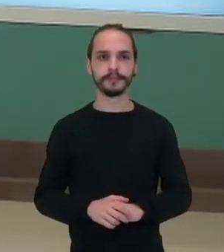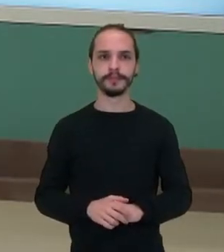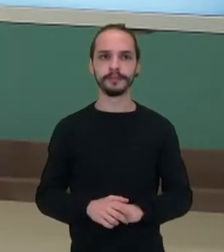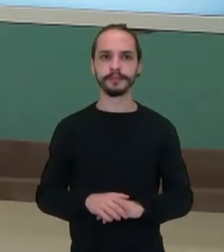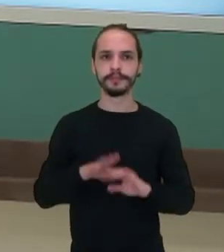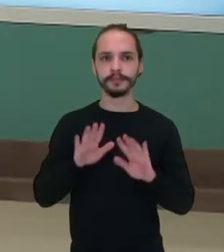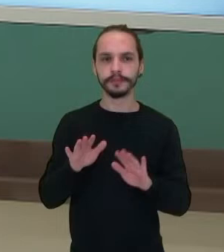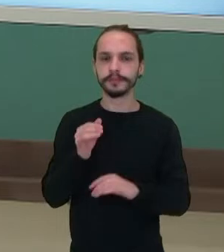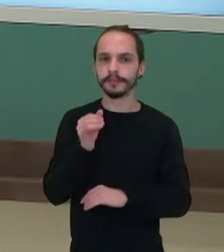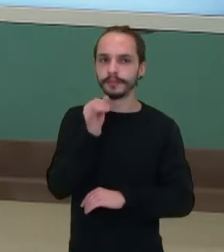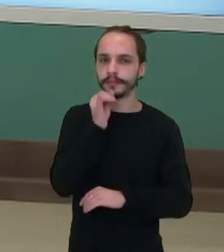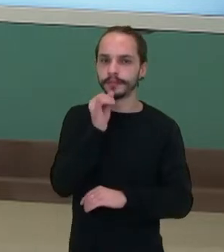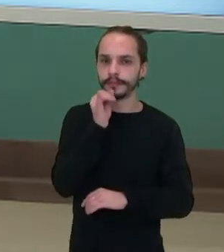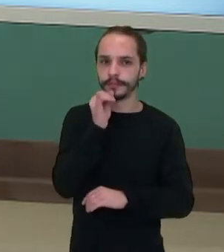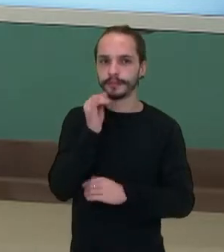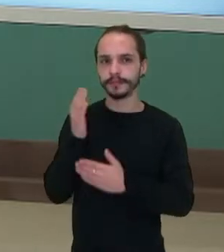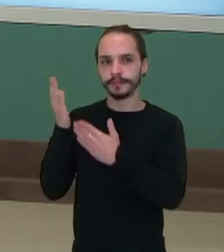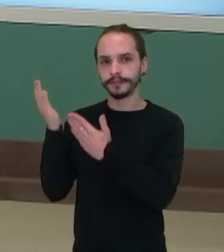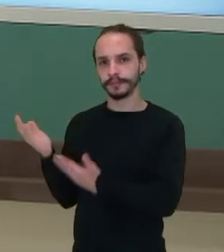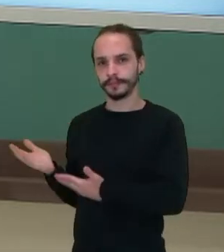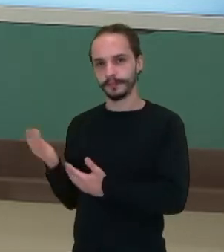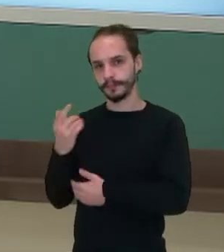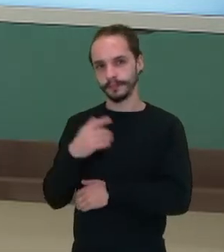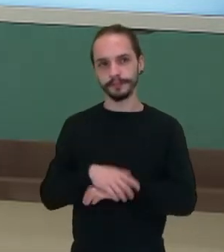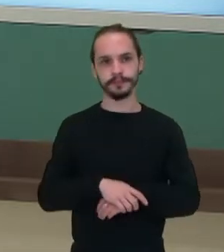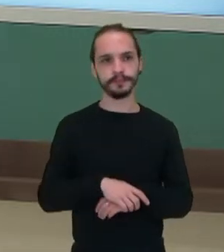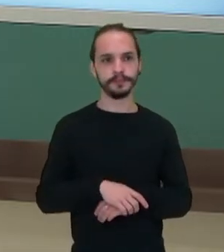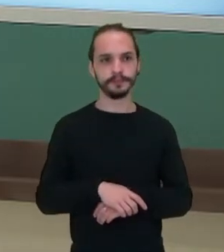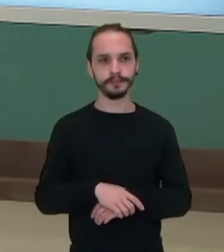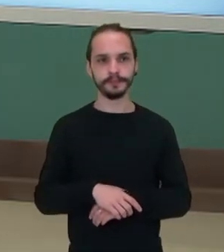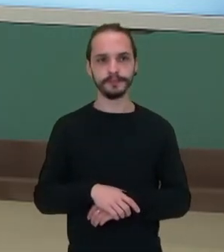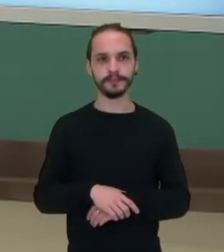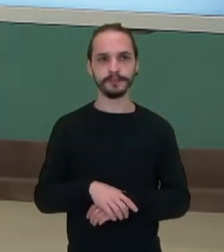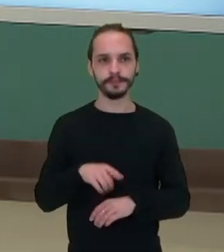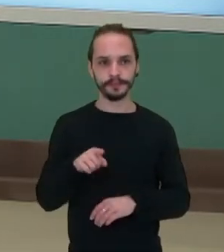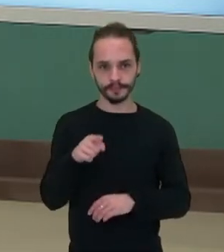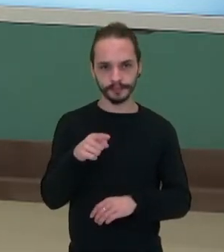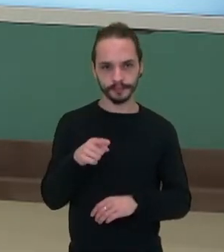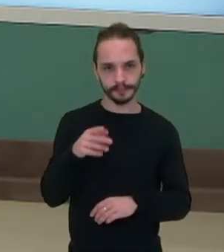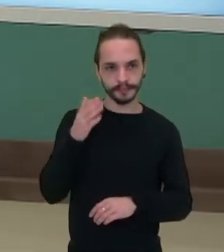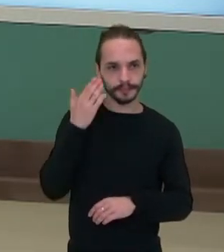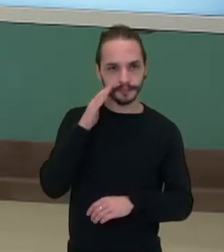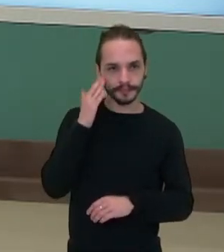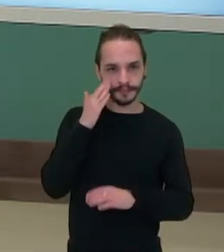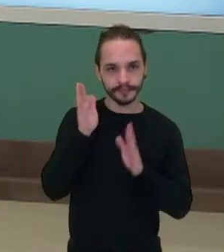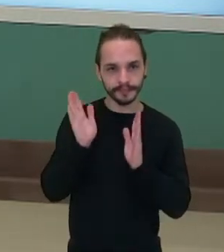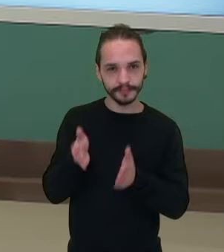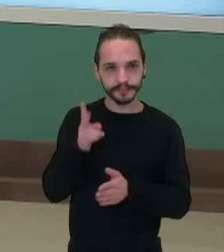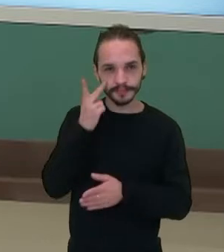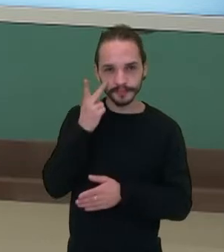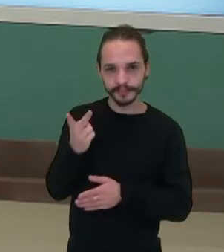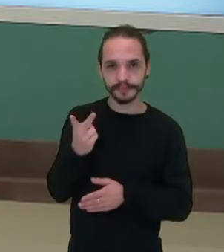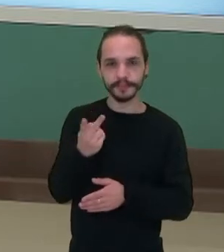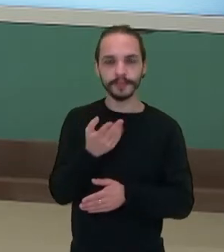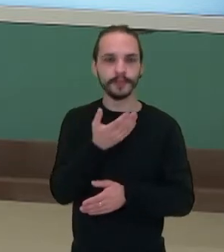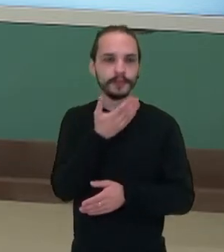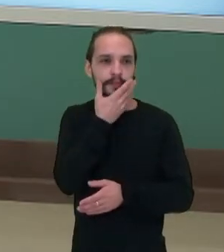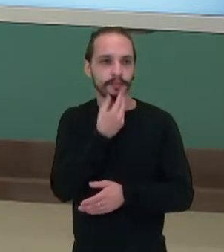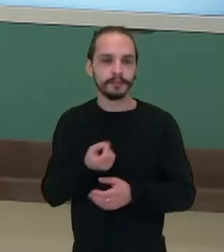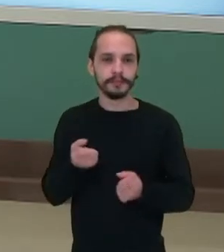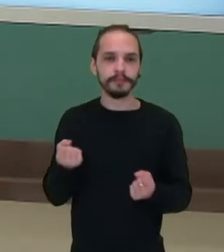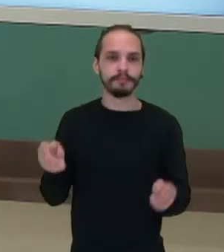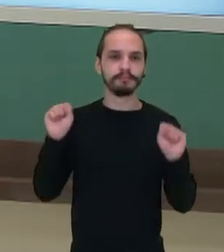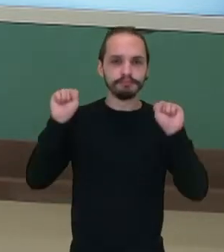aqui eu vou passar para vocês a seguinte ideia, né? Com certeza você já deve ter visto isso aqui, né? Um cara, por exemplo, fazendo